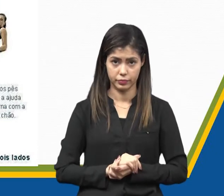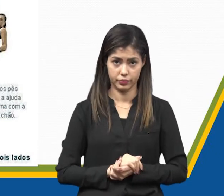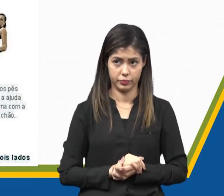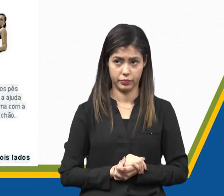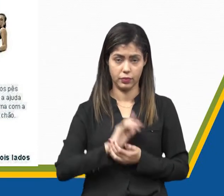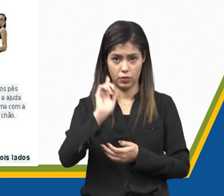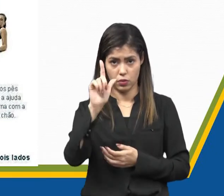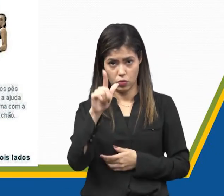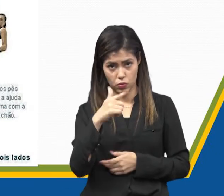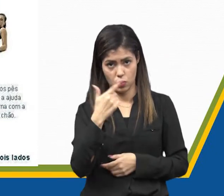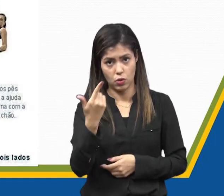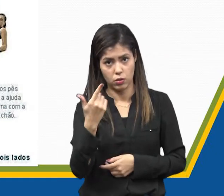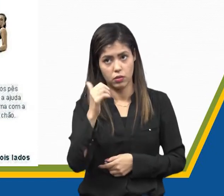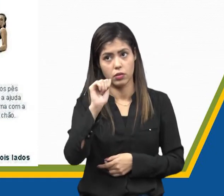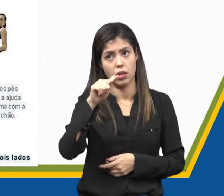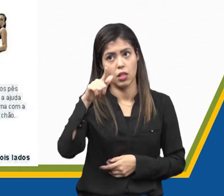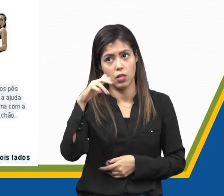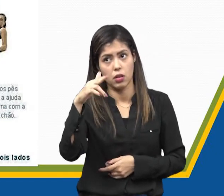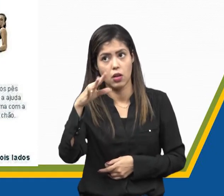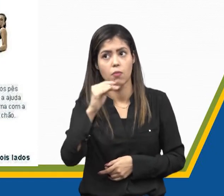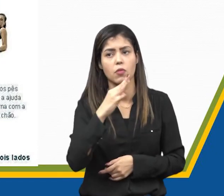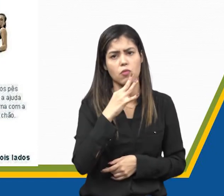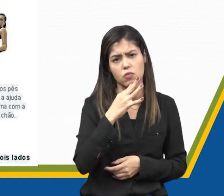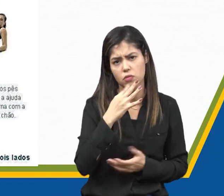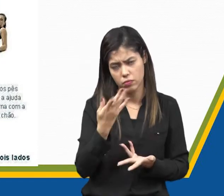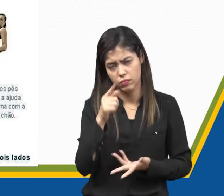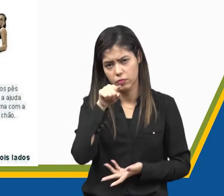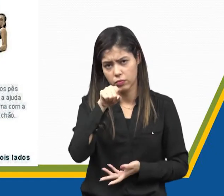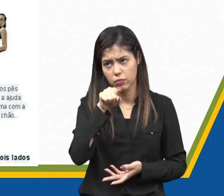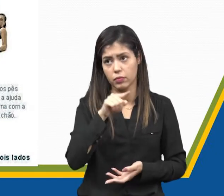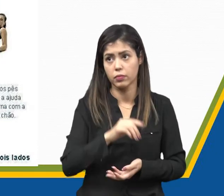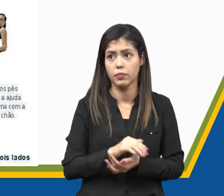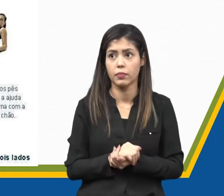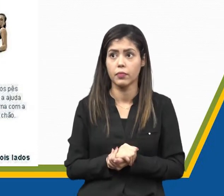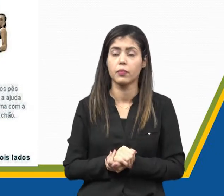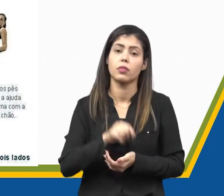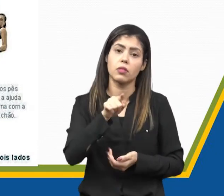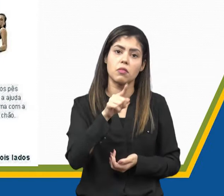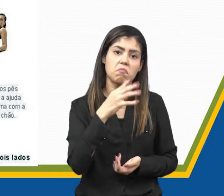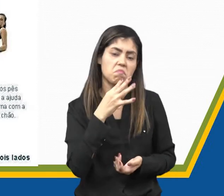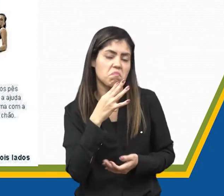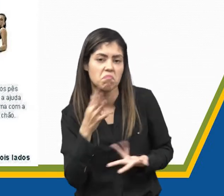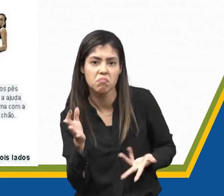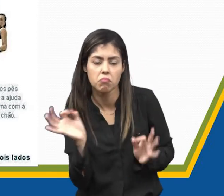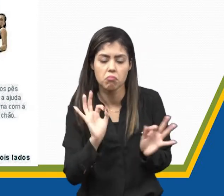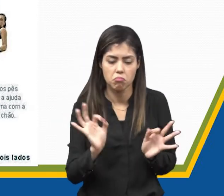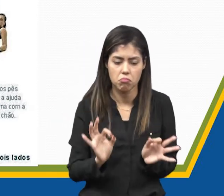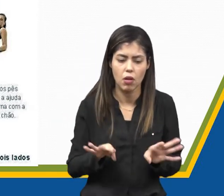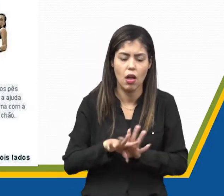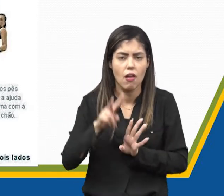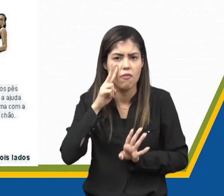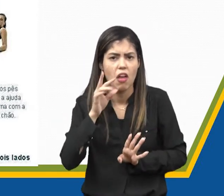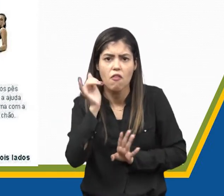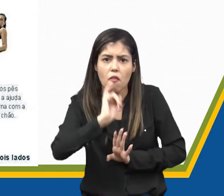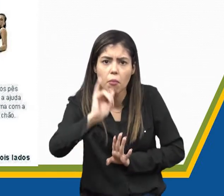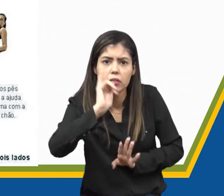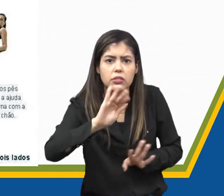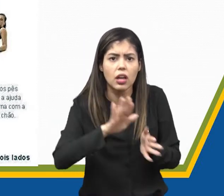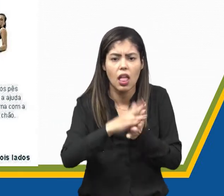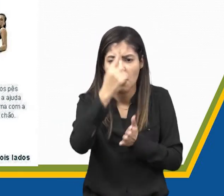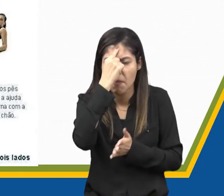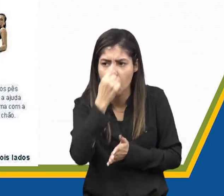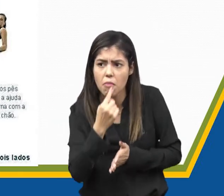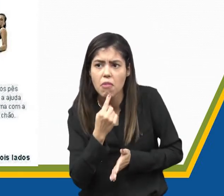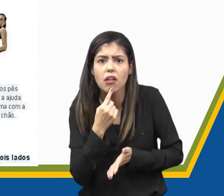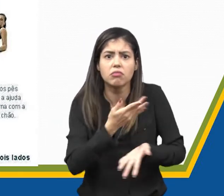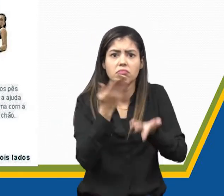De outros tipos de alongamento, talvez você não conheça, né? Não tivesse nenhuma informação, nenhuma